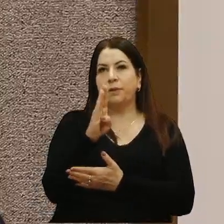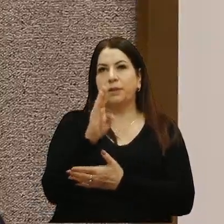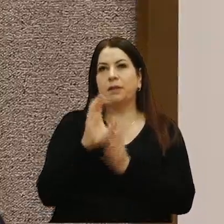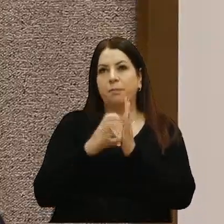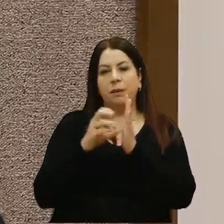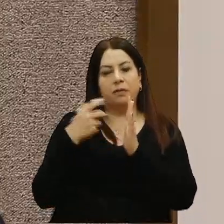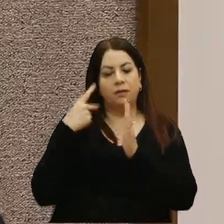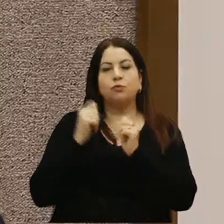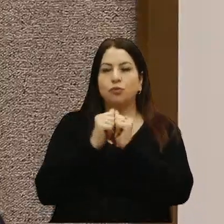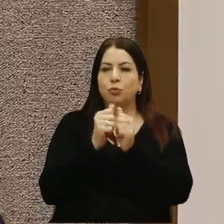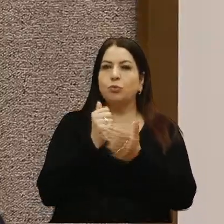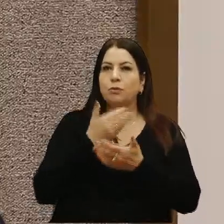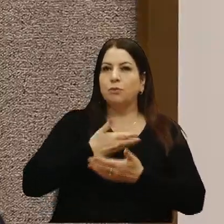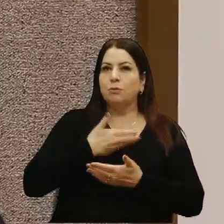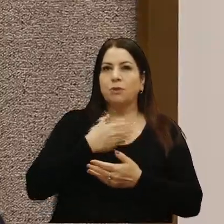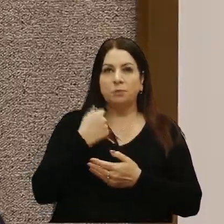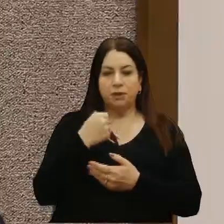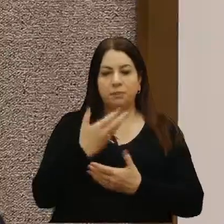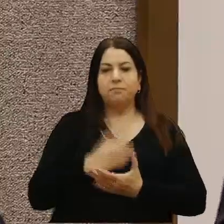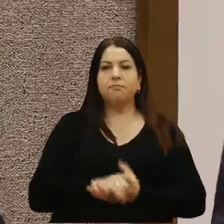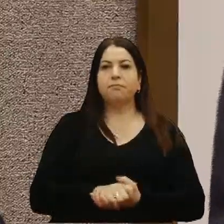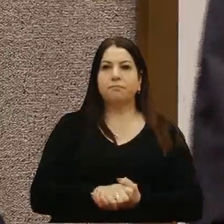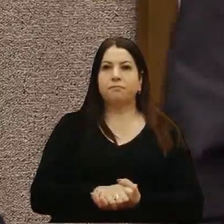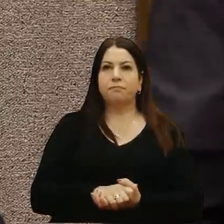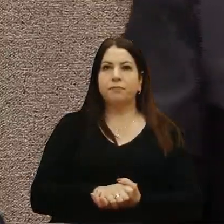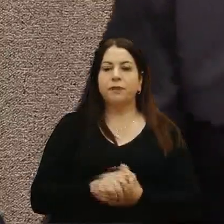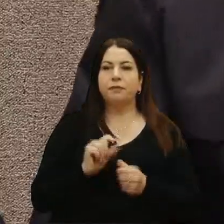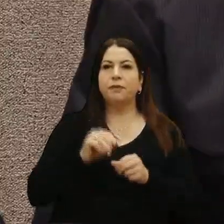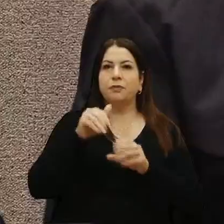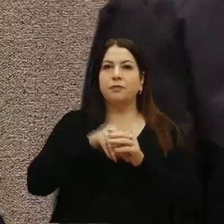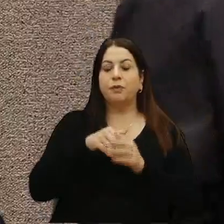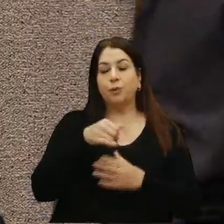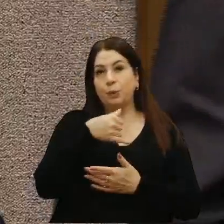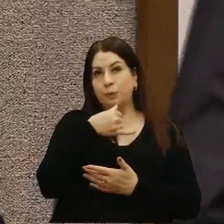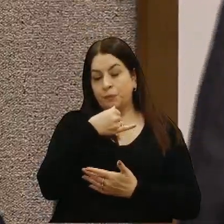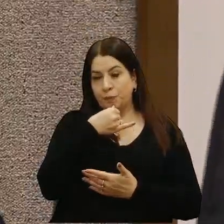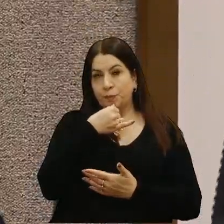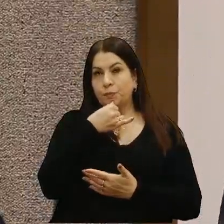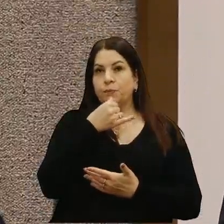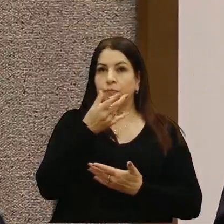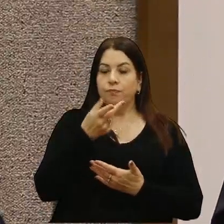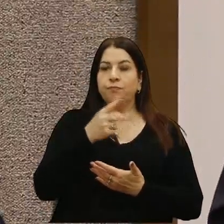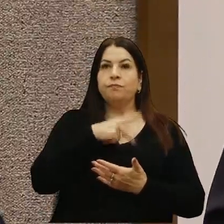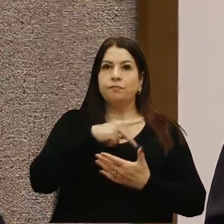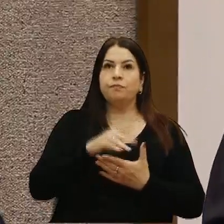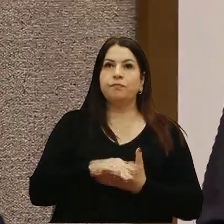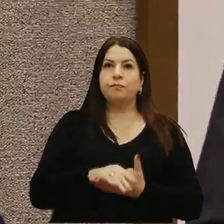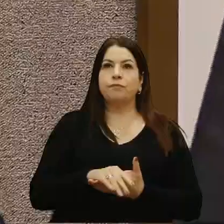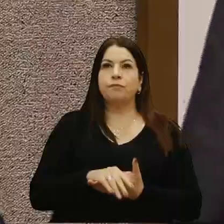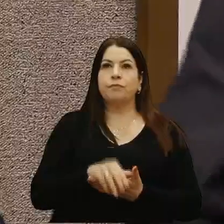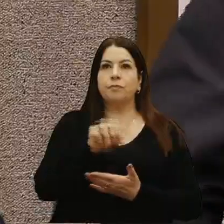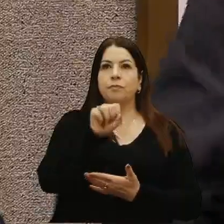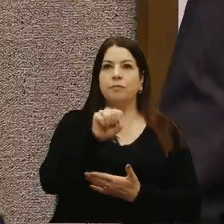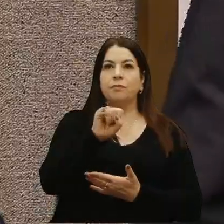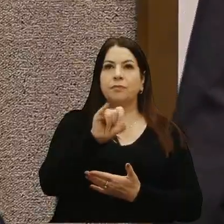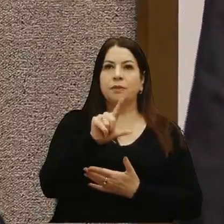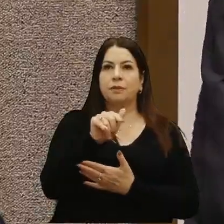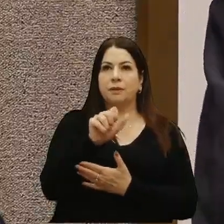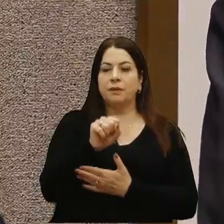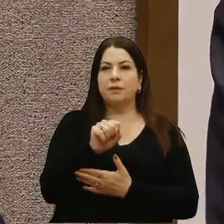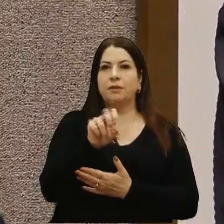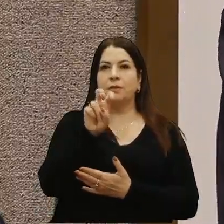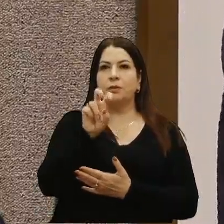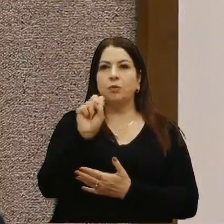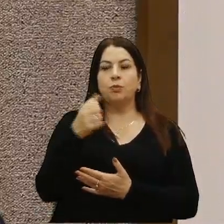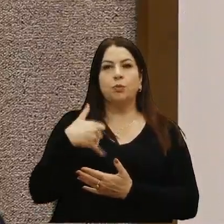amigo aqui para aquilo que precisar. Faça um voto de pesar, senhor presidente, para o seu Silas, que nos deixou com